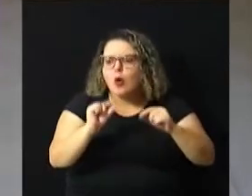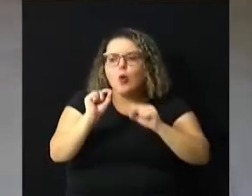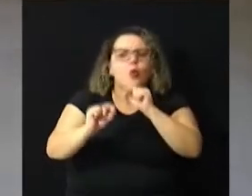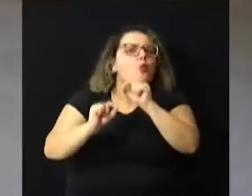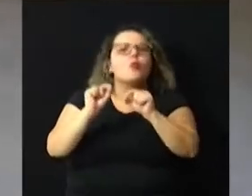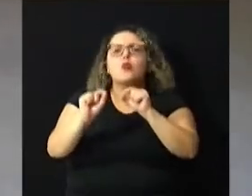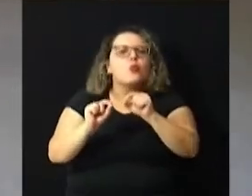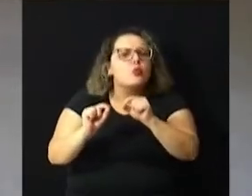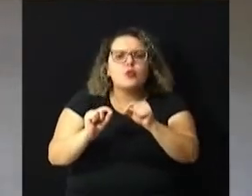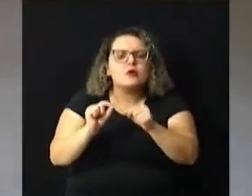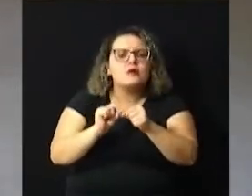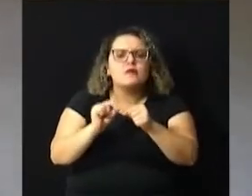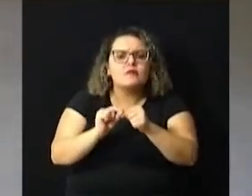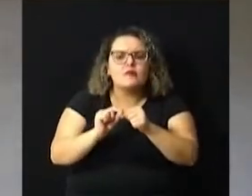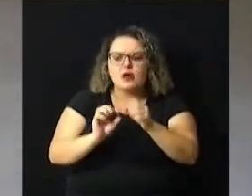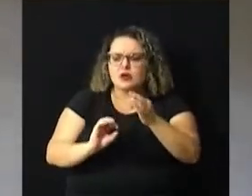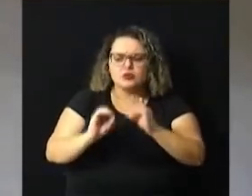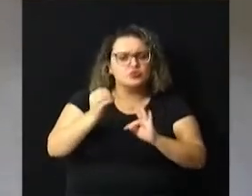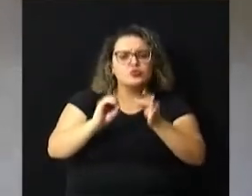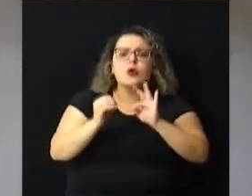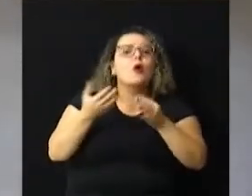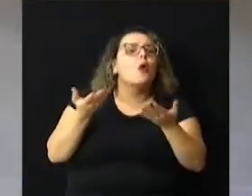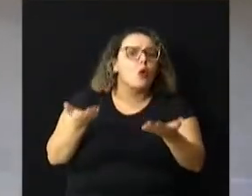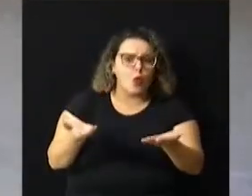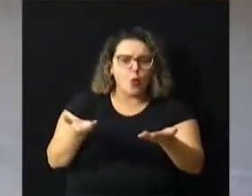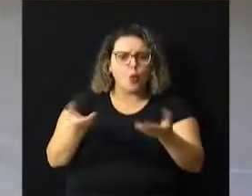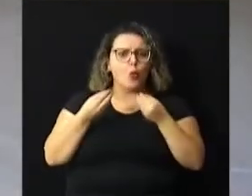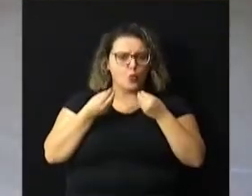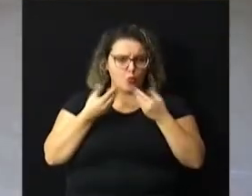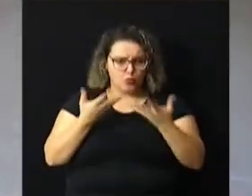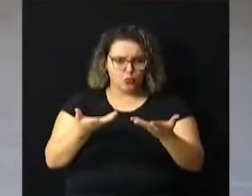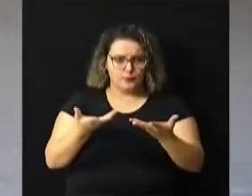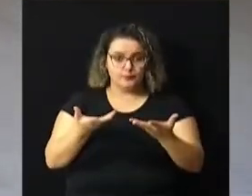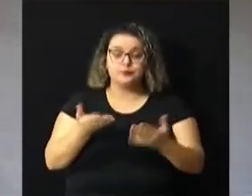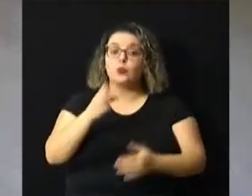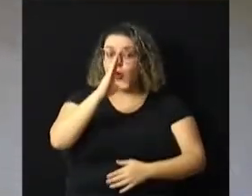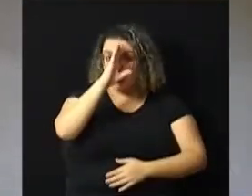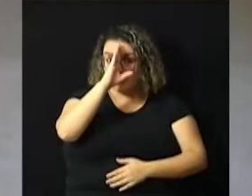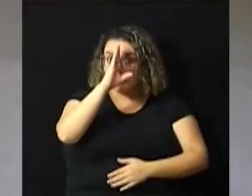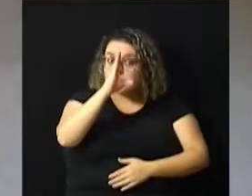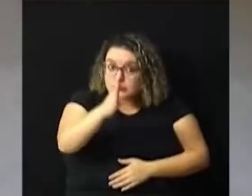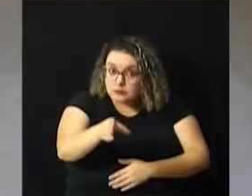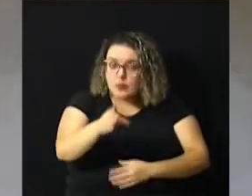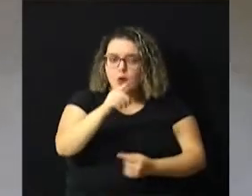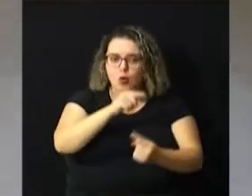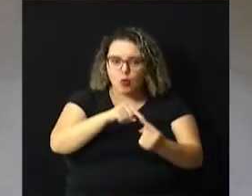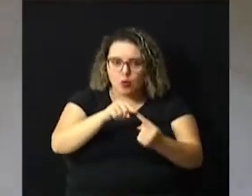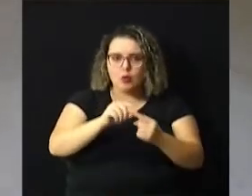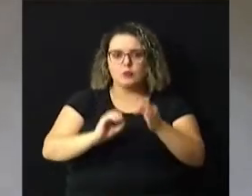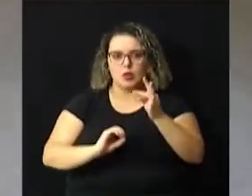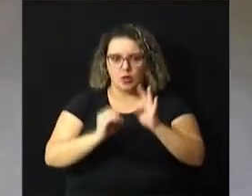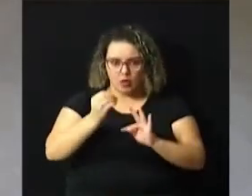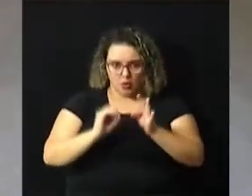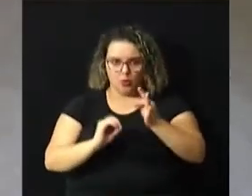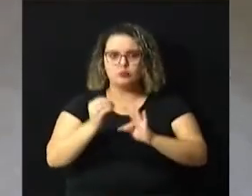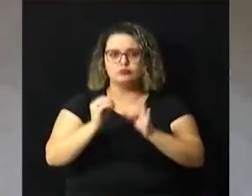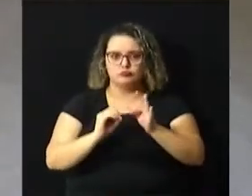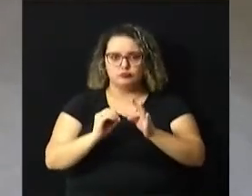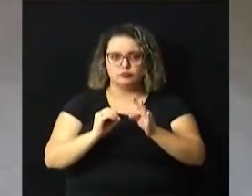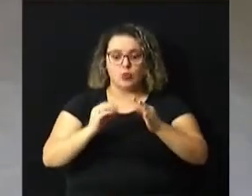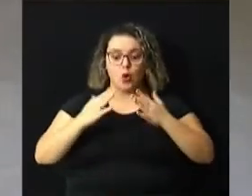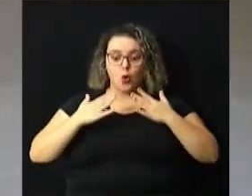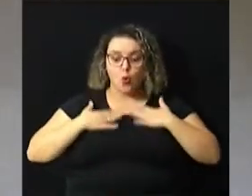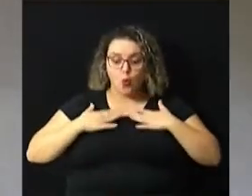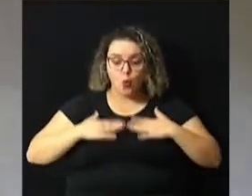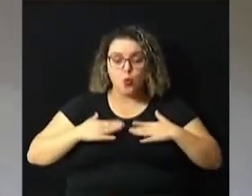um terapeuta ocupacional? Bom, o principal objetivo da terapia ocupacional é trabalhar com a ocupação humana,